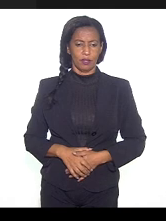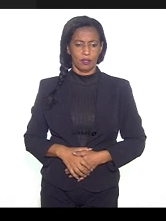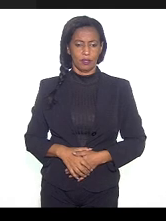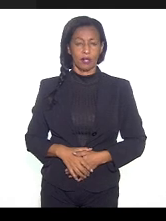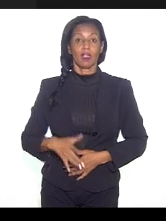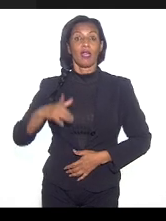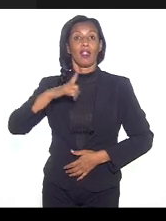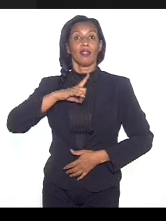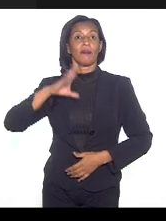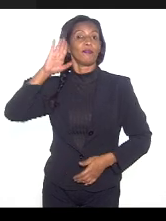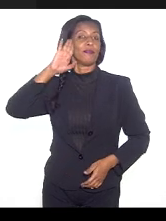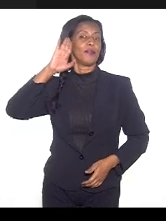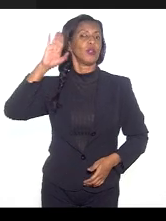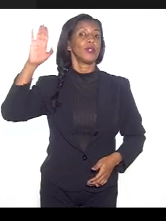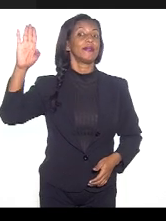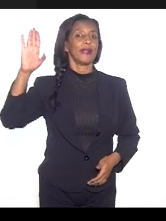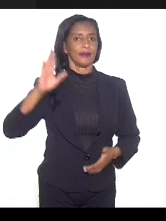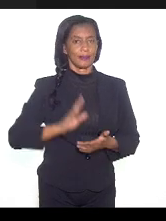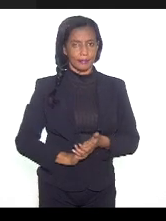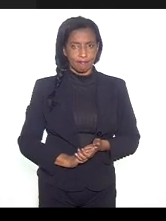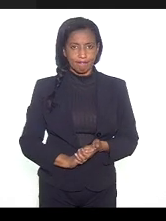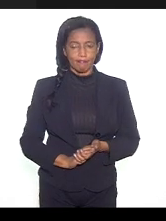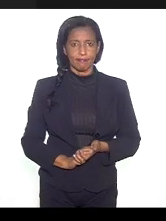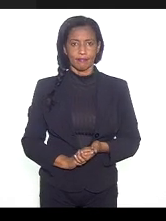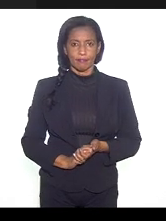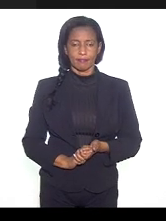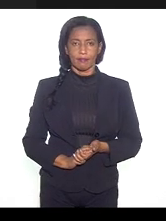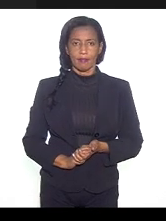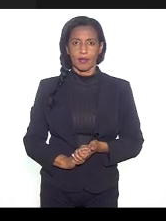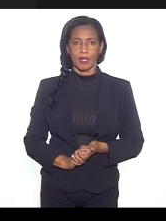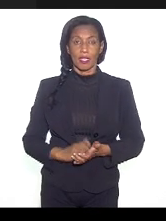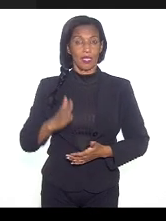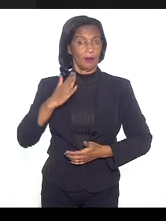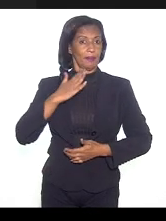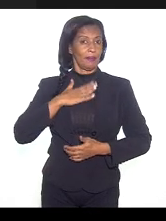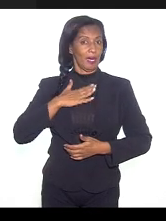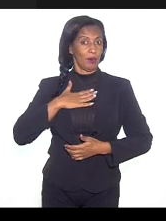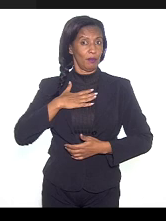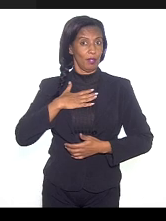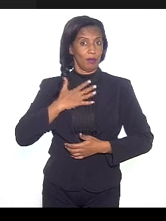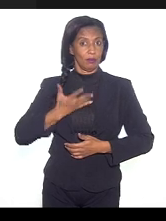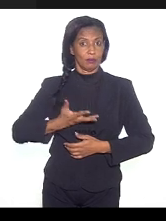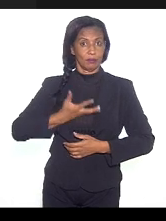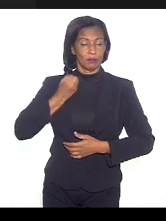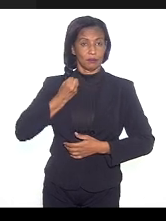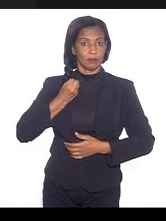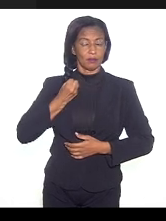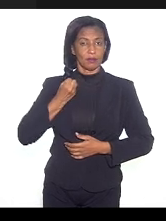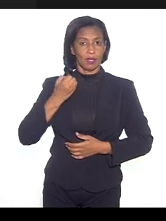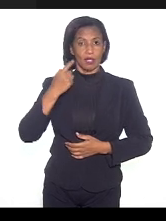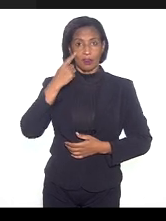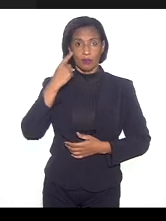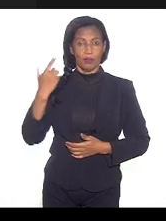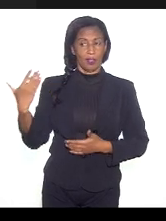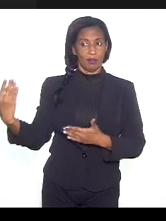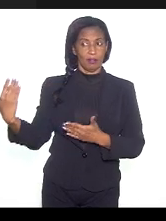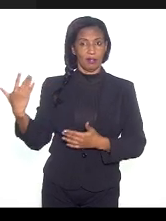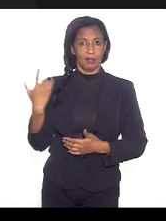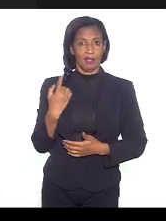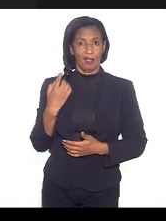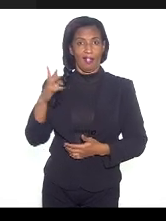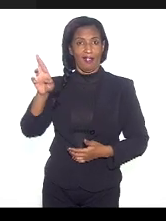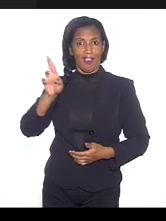ter prioridade, inclusive dessa prioridade. E, para meu espanto, veio aqui